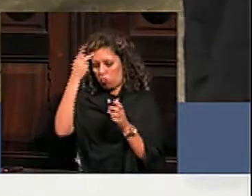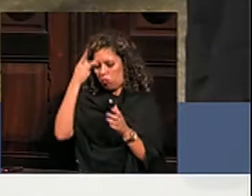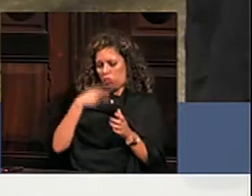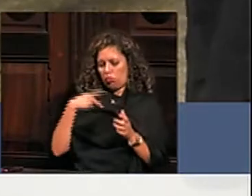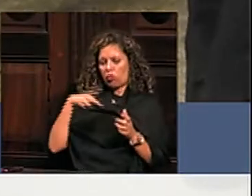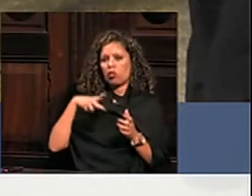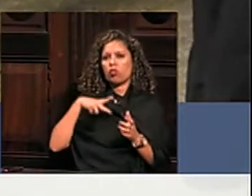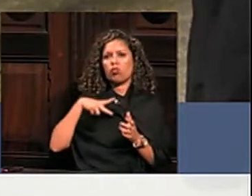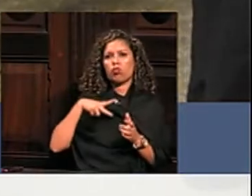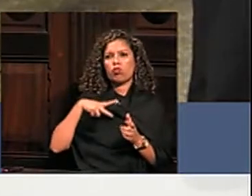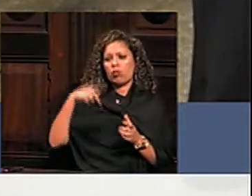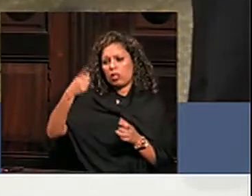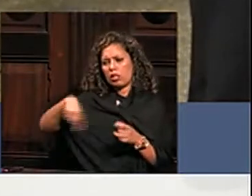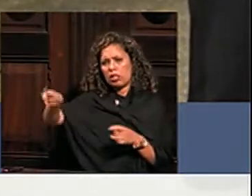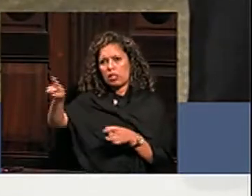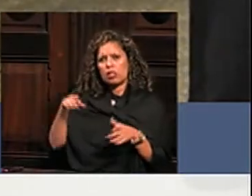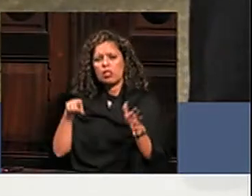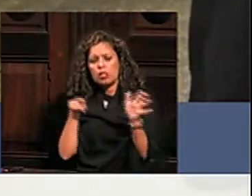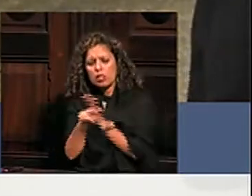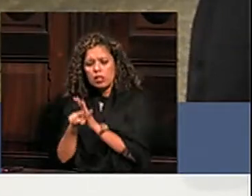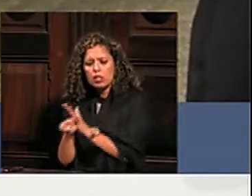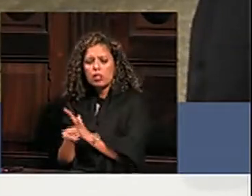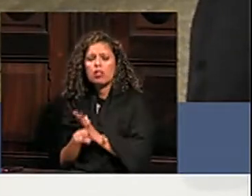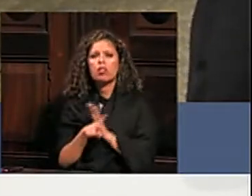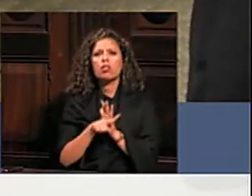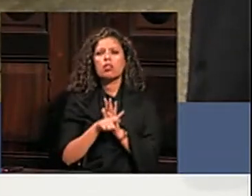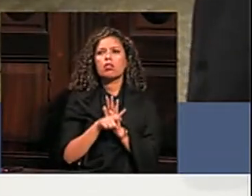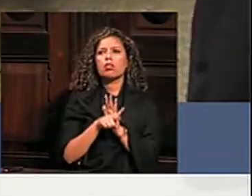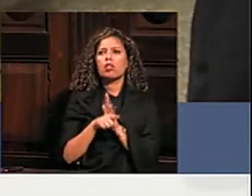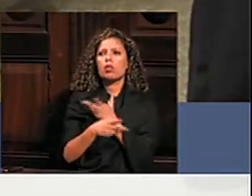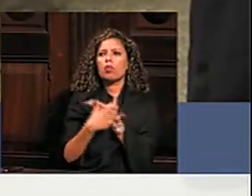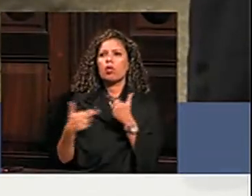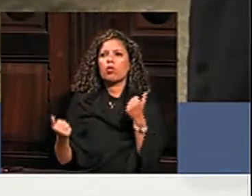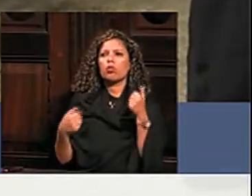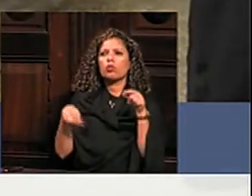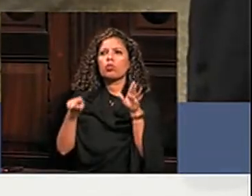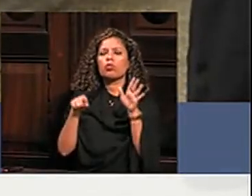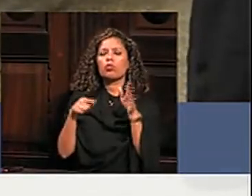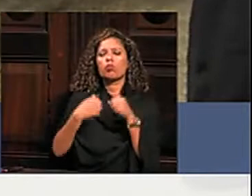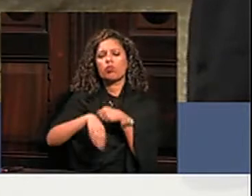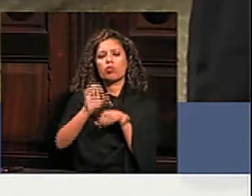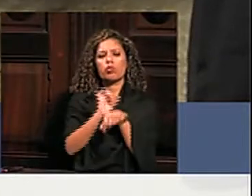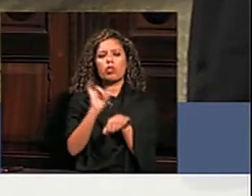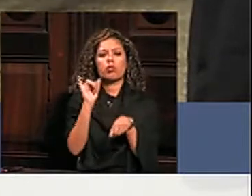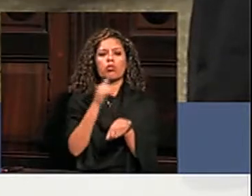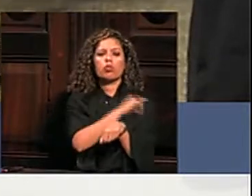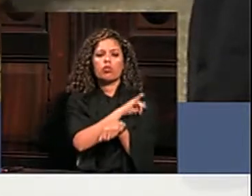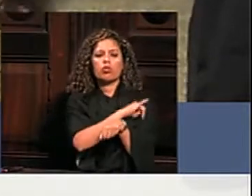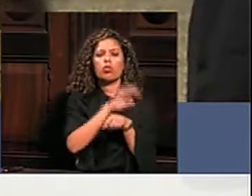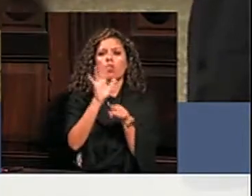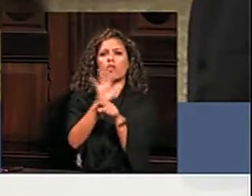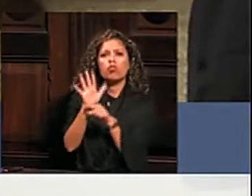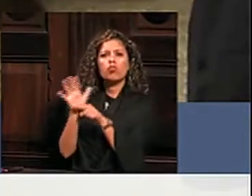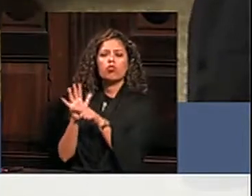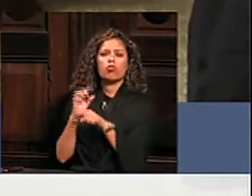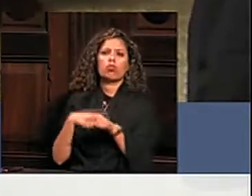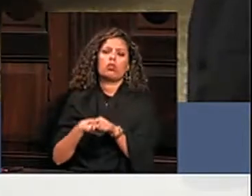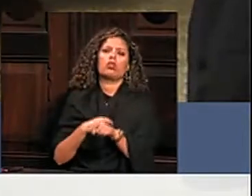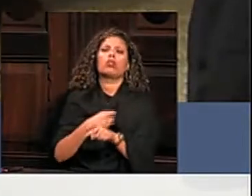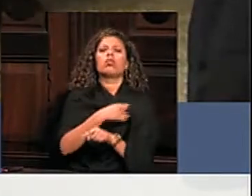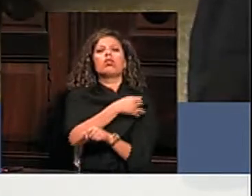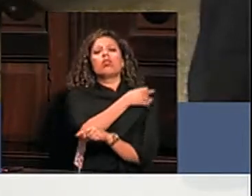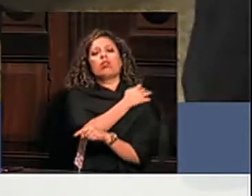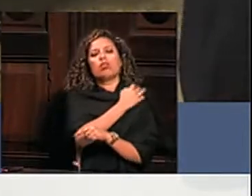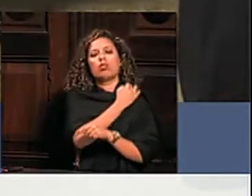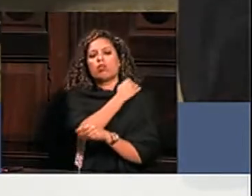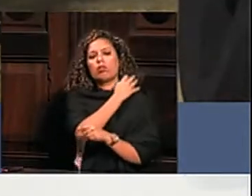técnica, que eu não tenho dúvida, vai ajudar a controlar as contas do Rio de Janeiro e ajudará os gestores que querem conduzir a